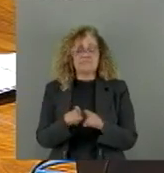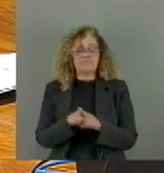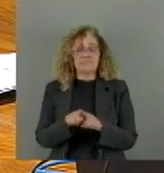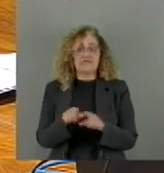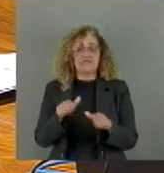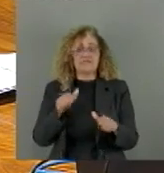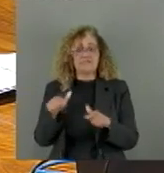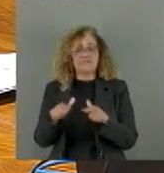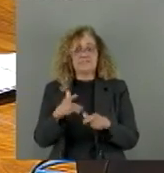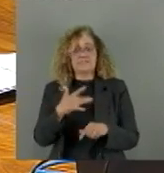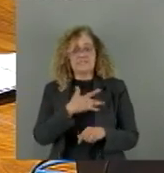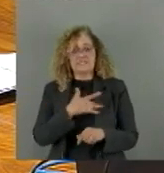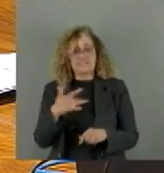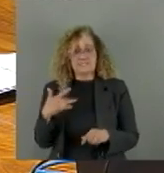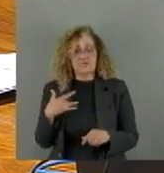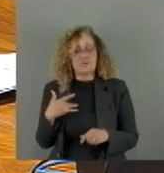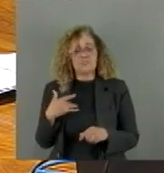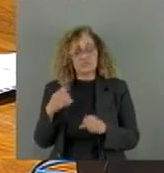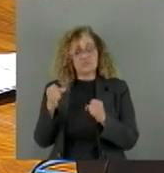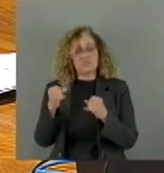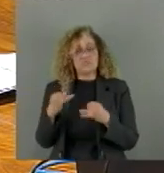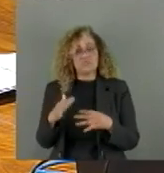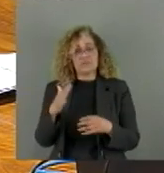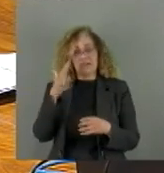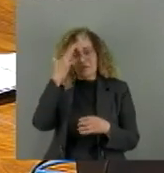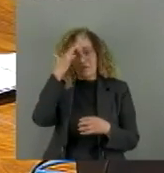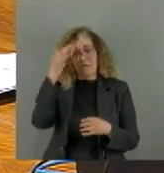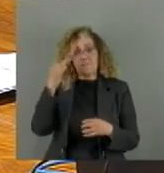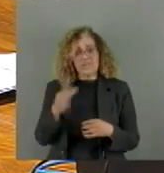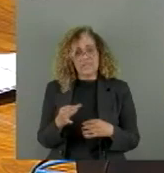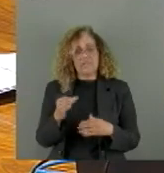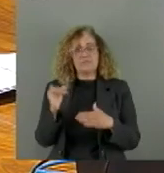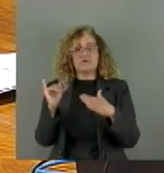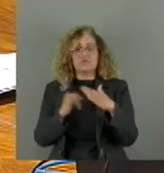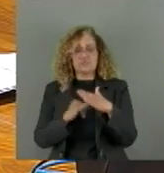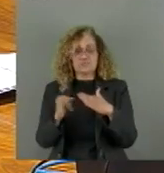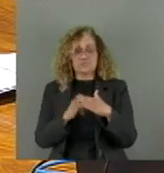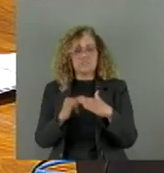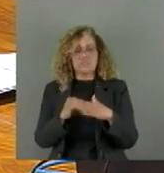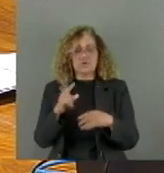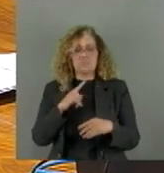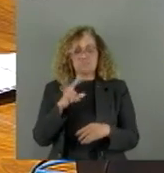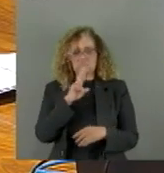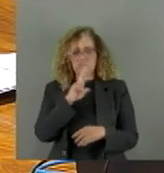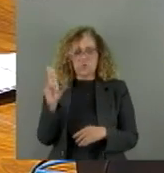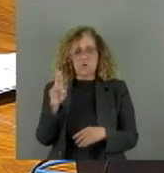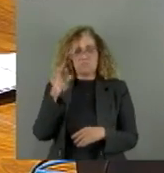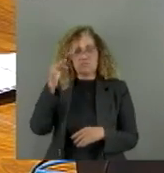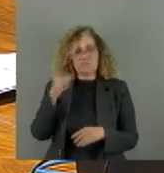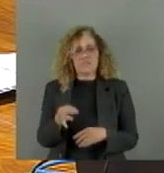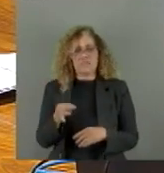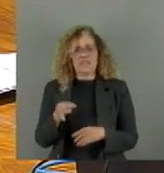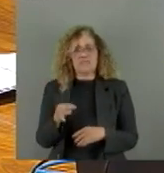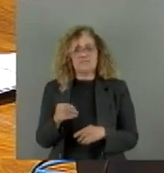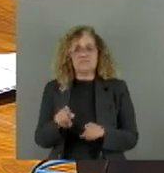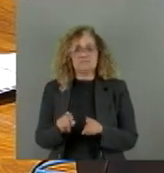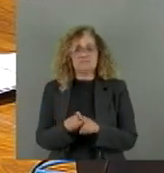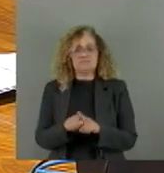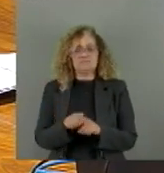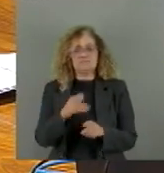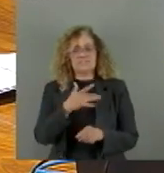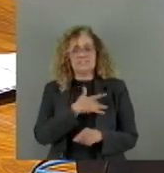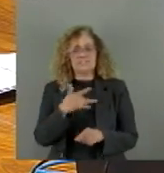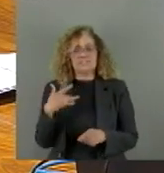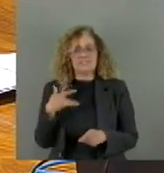saúde, terminamos dizendo que entendemos que a instituição faz jus ao título de Patrimônio Nacional da Saúde